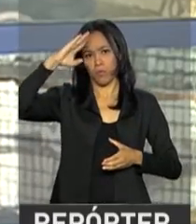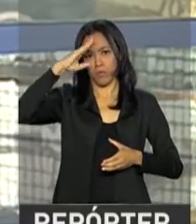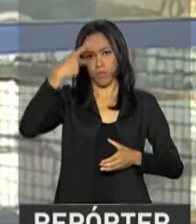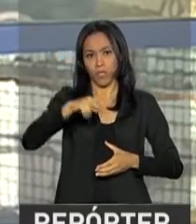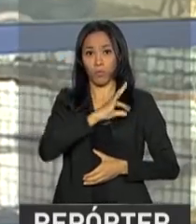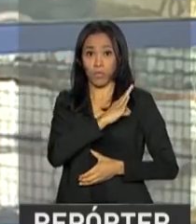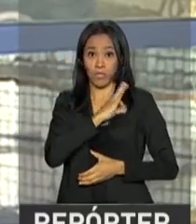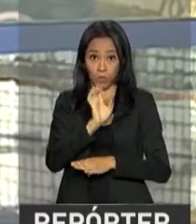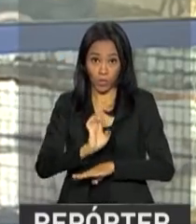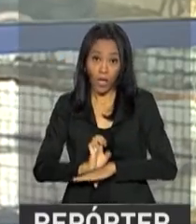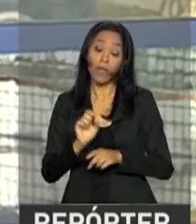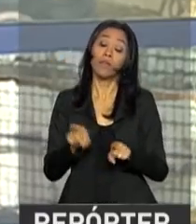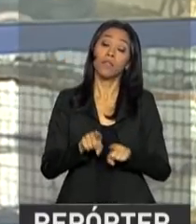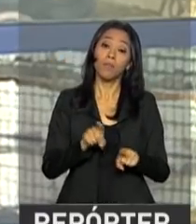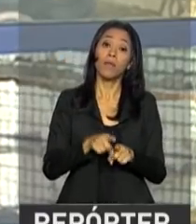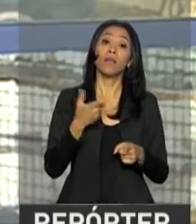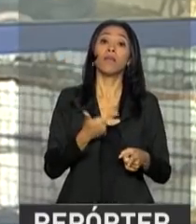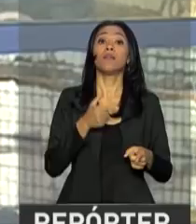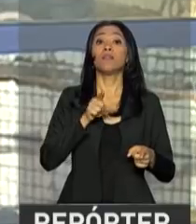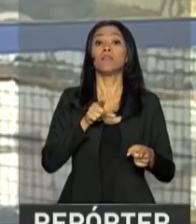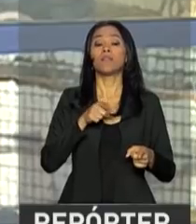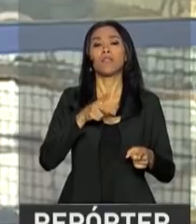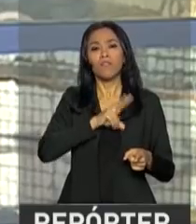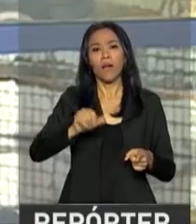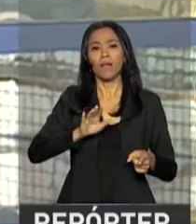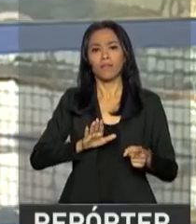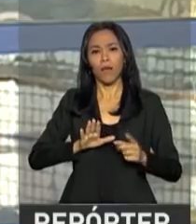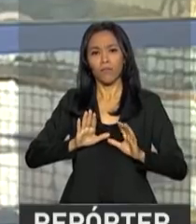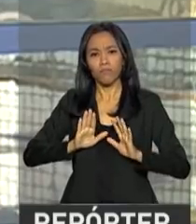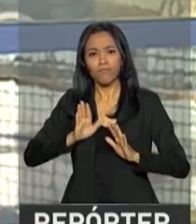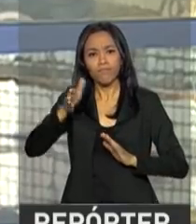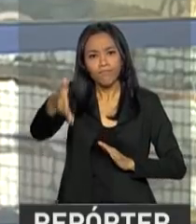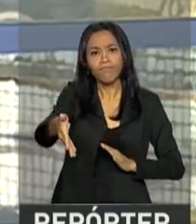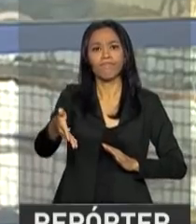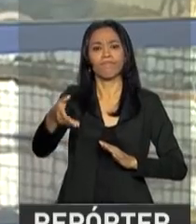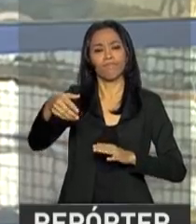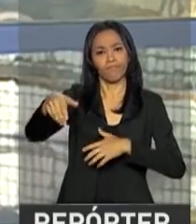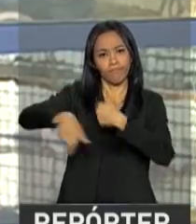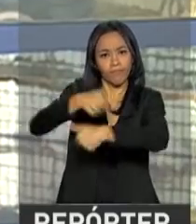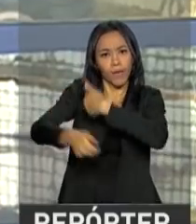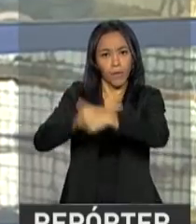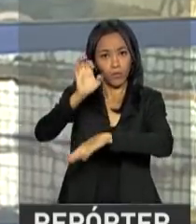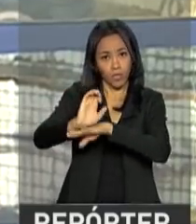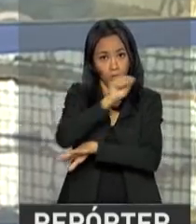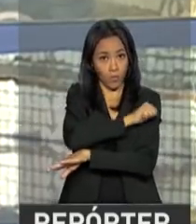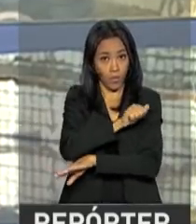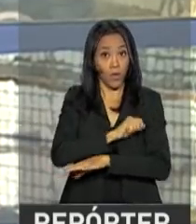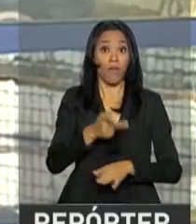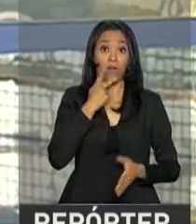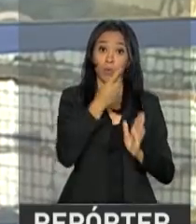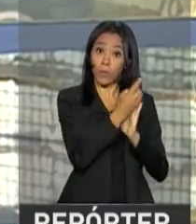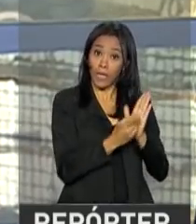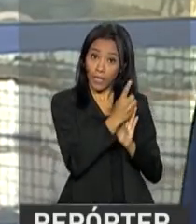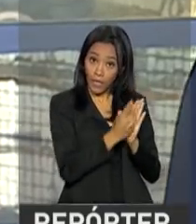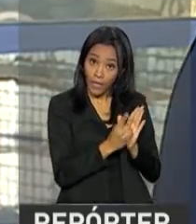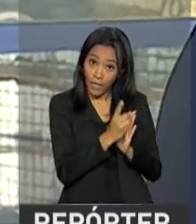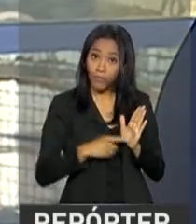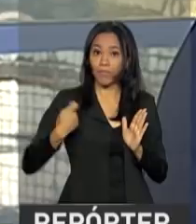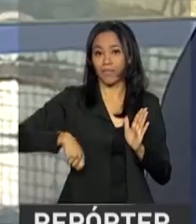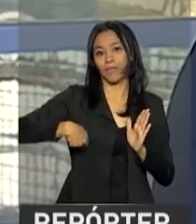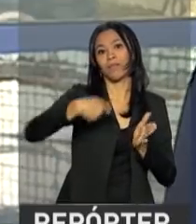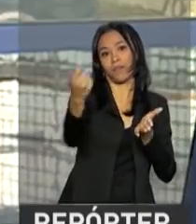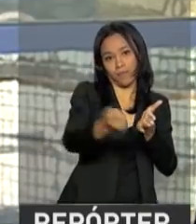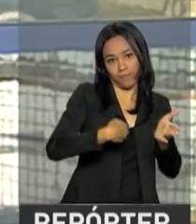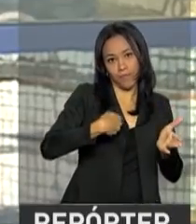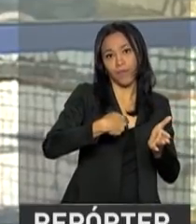e também do efetivo militar que vai agir no rio de janeiro lembrando que o decreto de intervenção carol precisa ser aprovado pela câmara dos